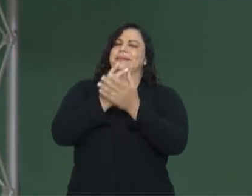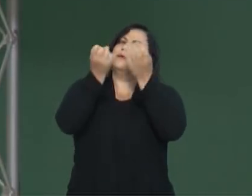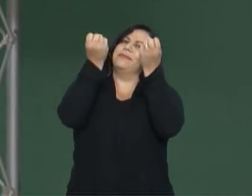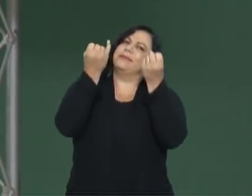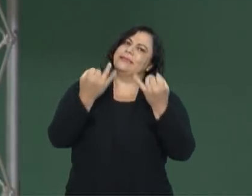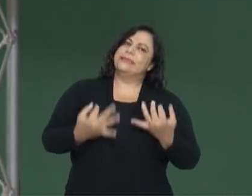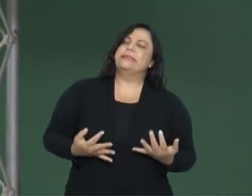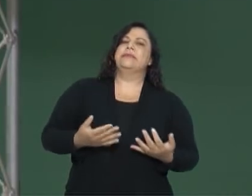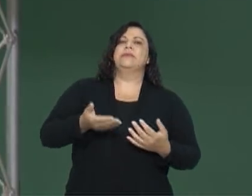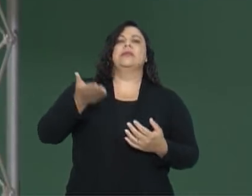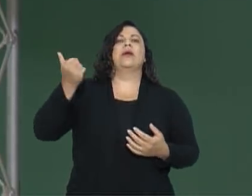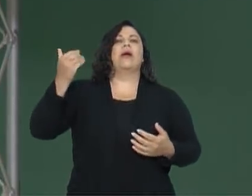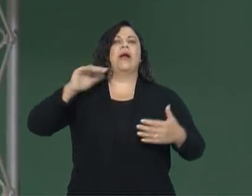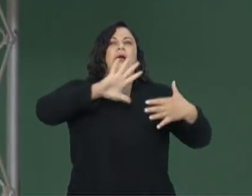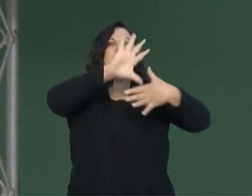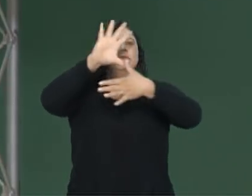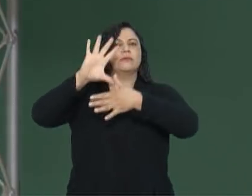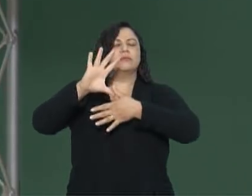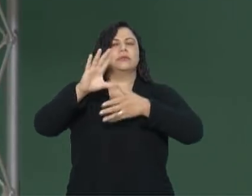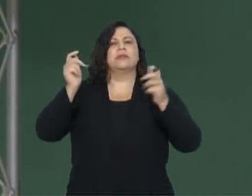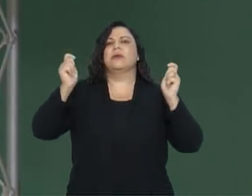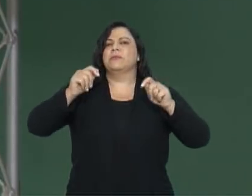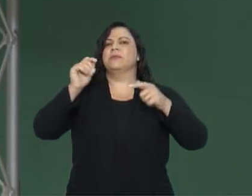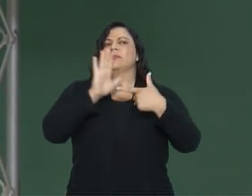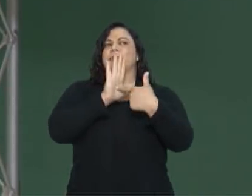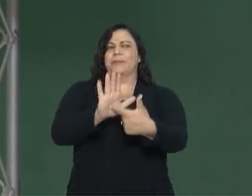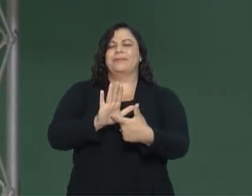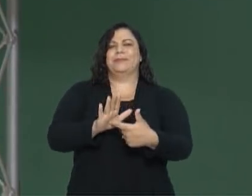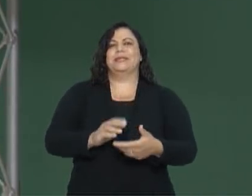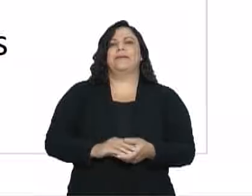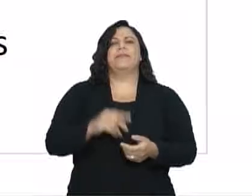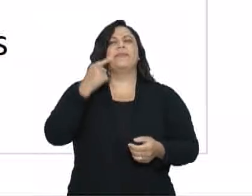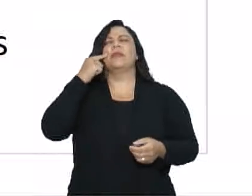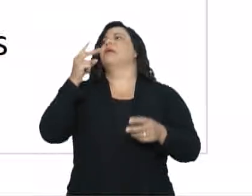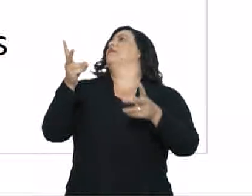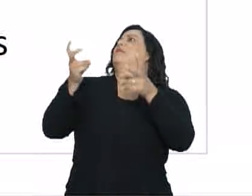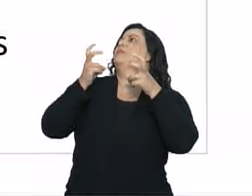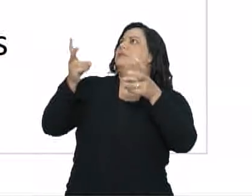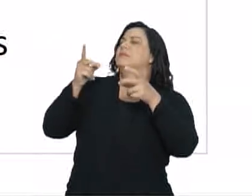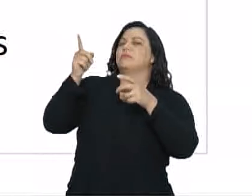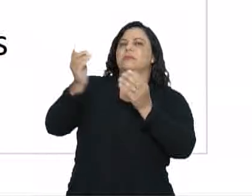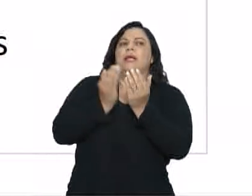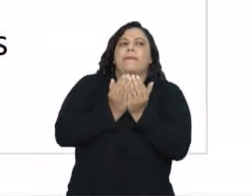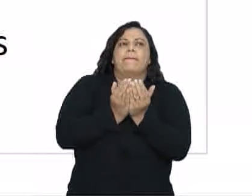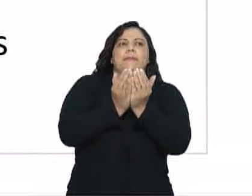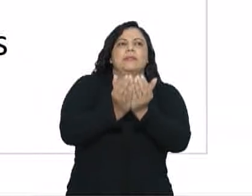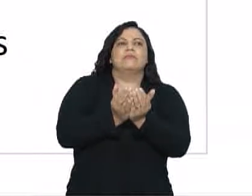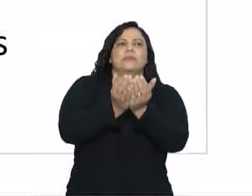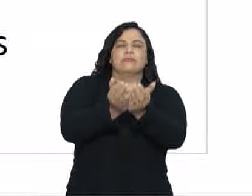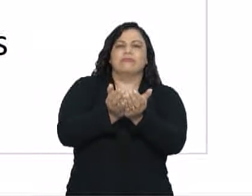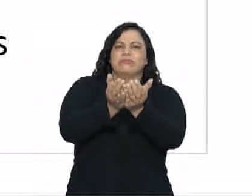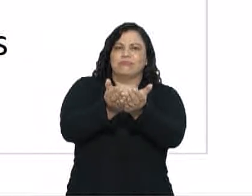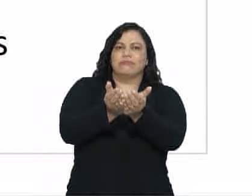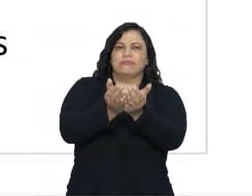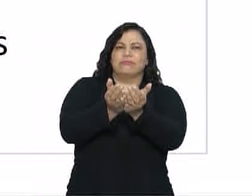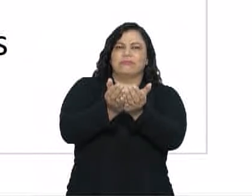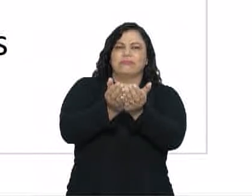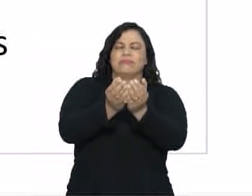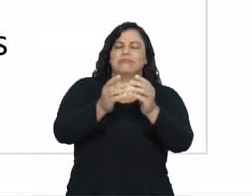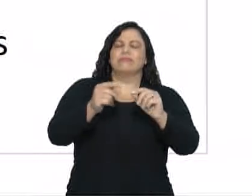já vou mostrar um mapa lá, mas olha só o porto. Esse é o porto, uma imagem panorâmica